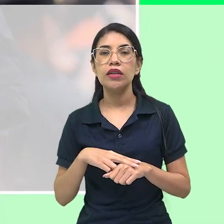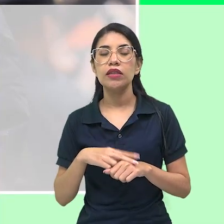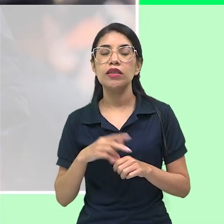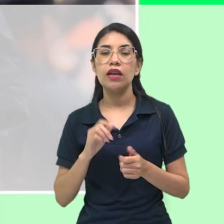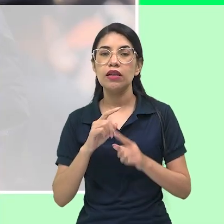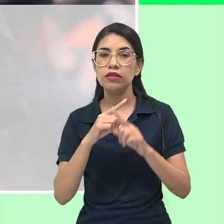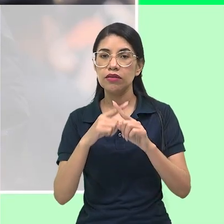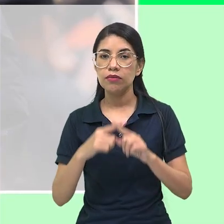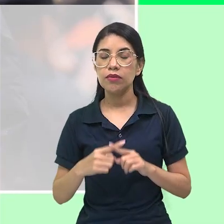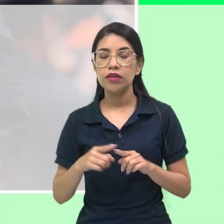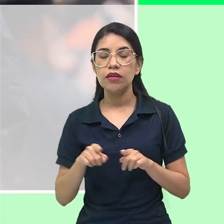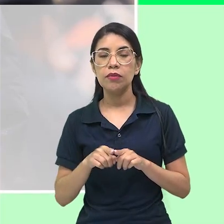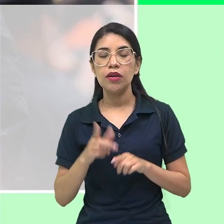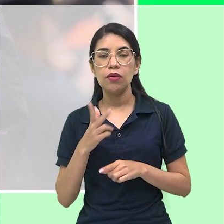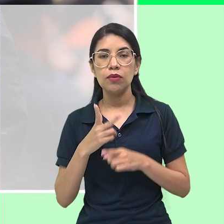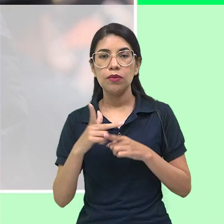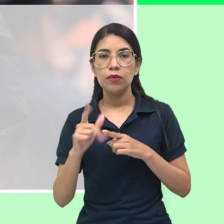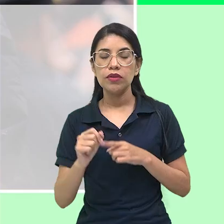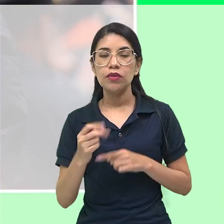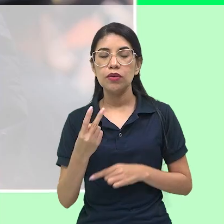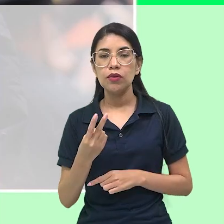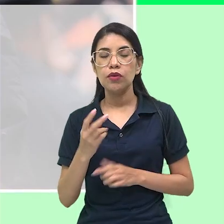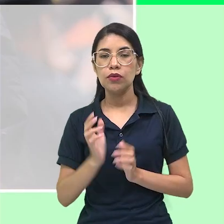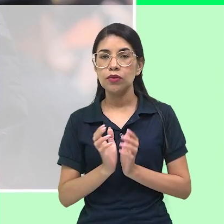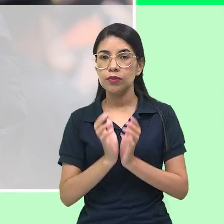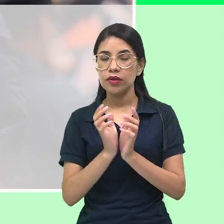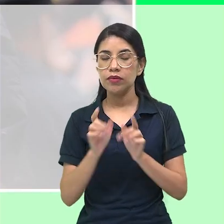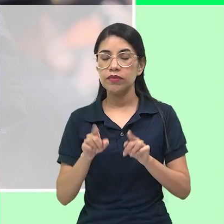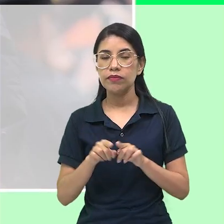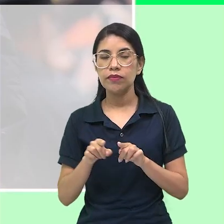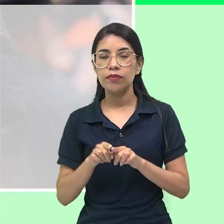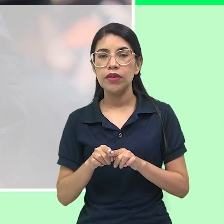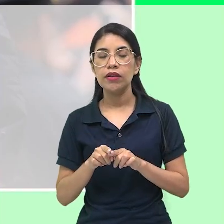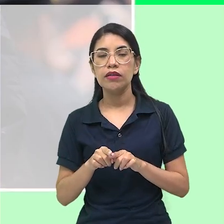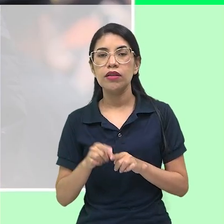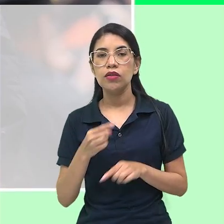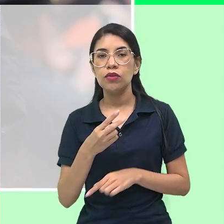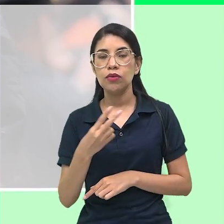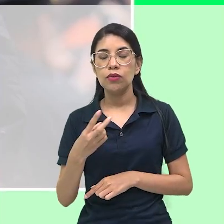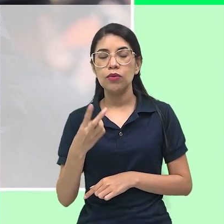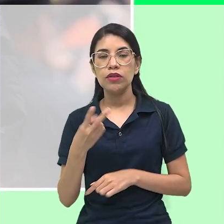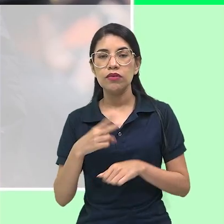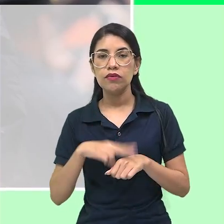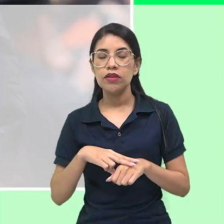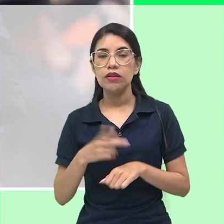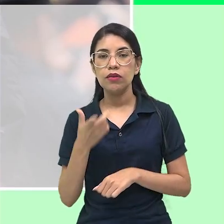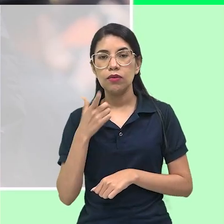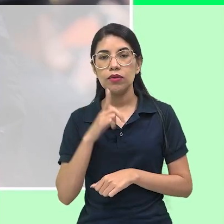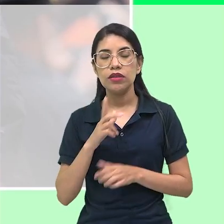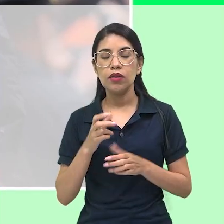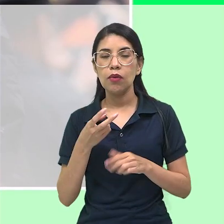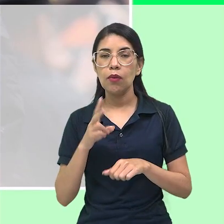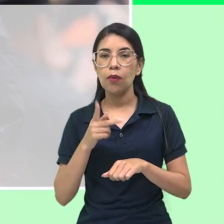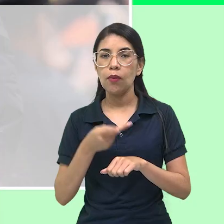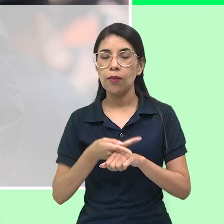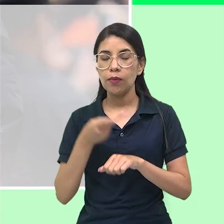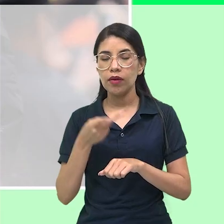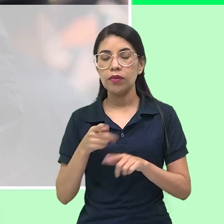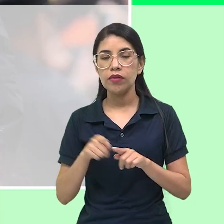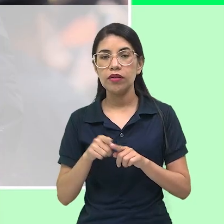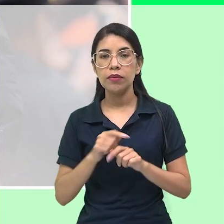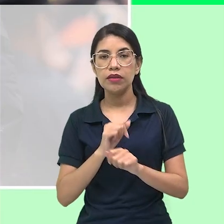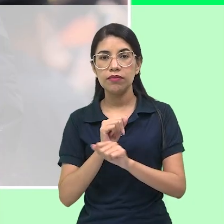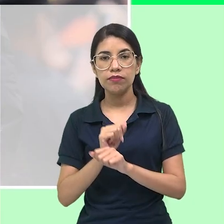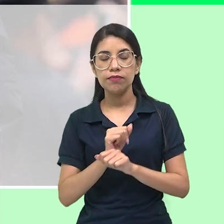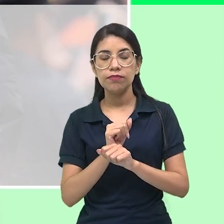ganhou 2 títulos de MVP, 12 vezes o Gold Glove, prêmio ao melhor defensor de cada